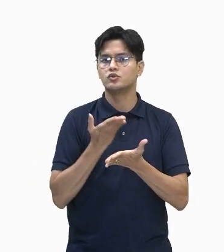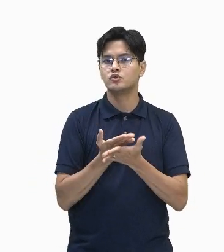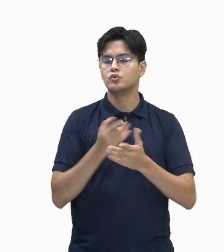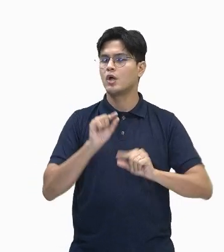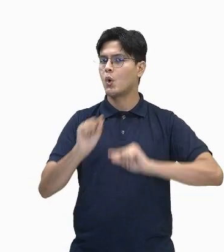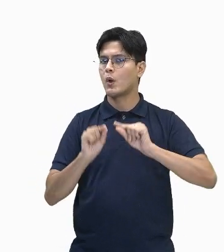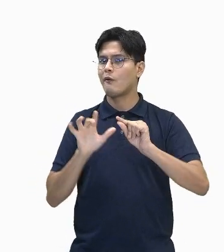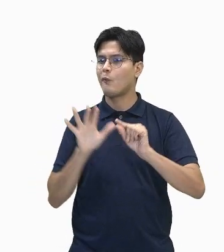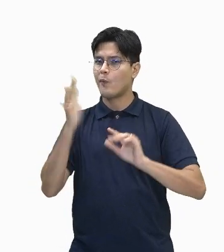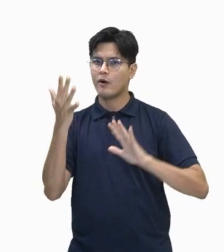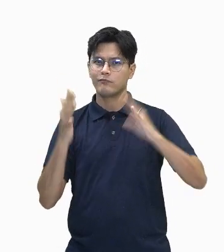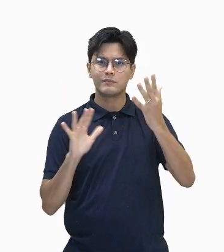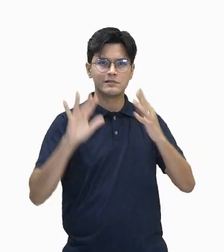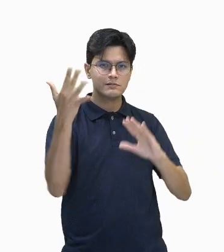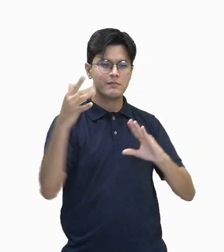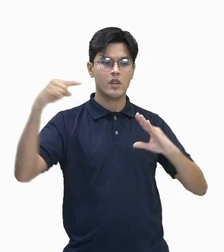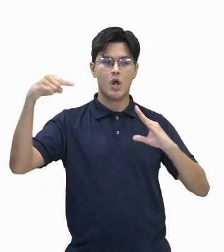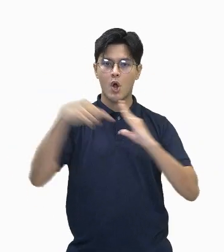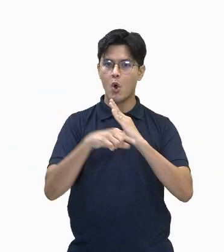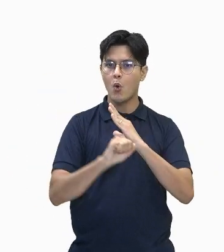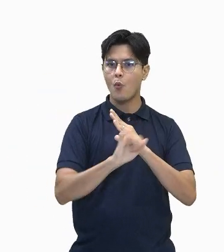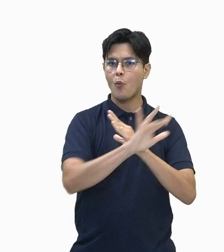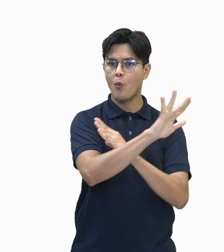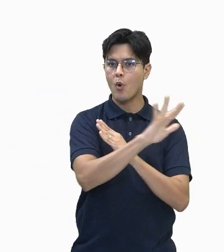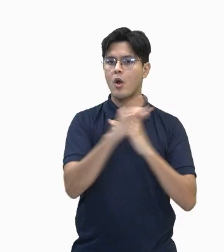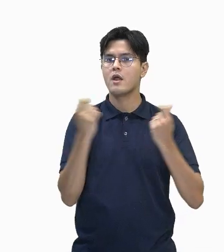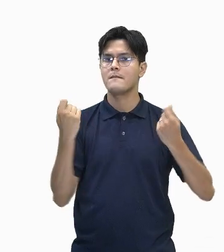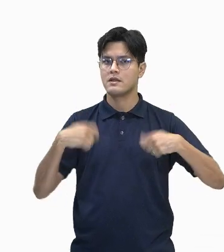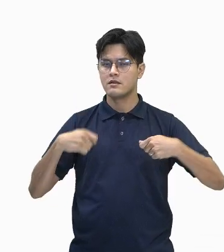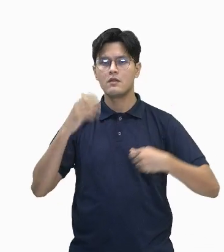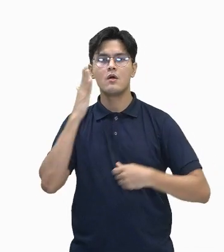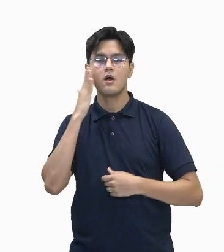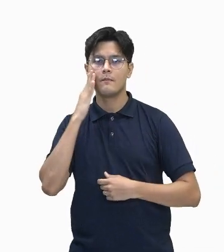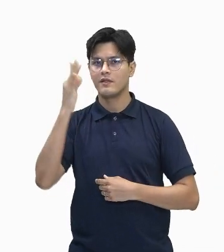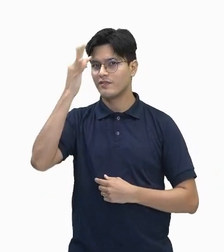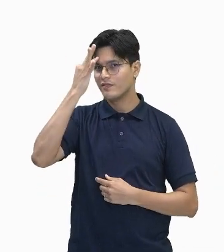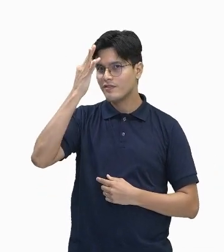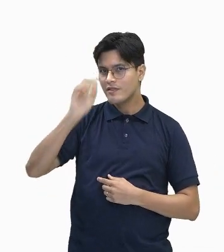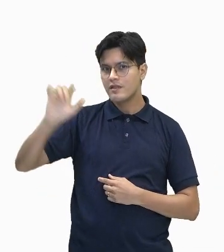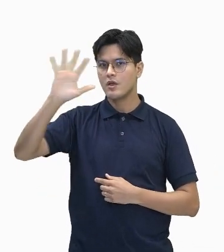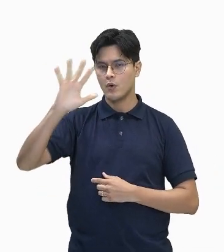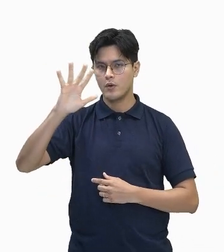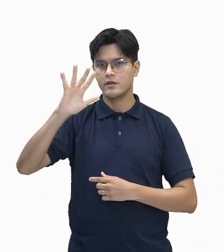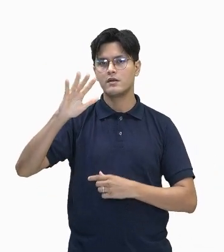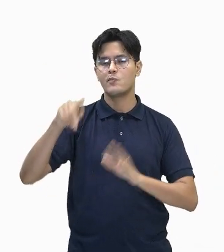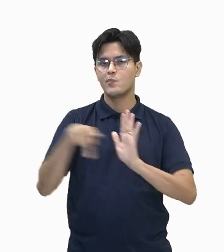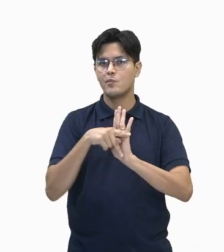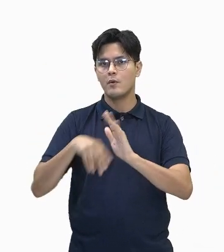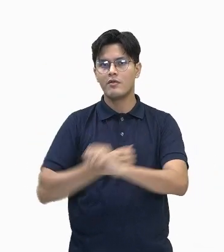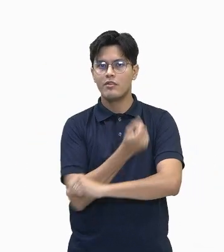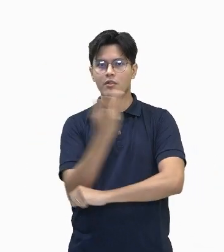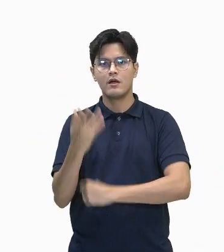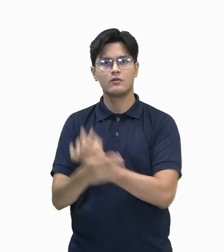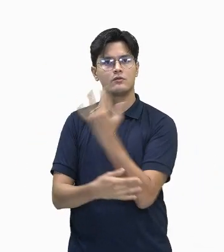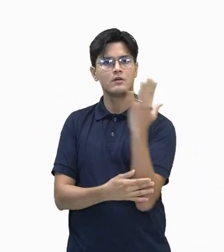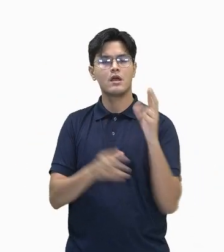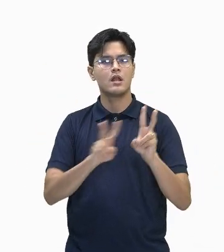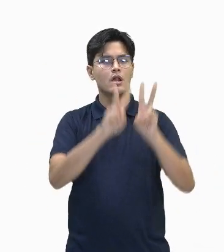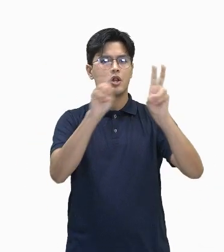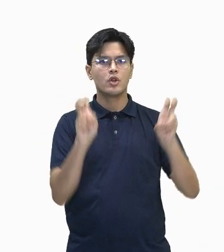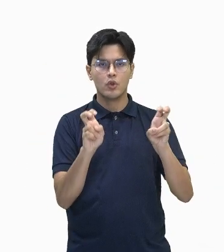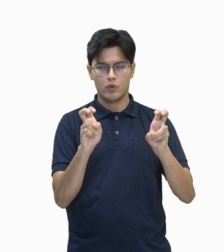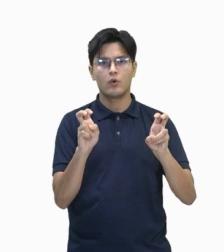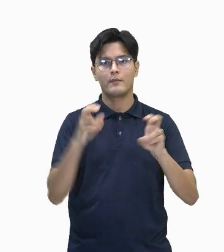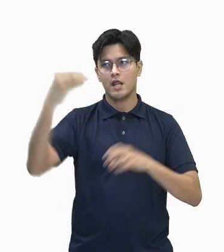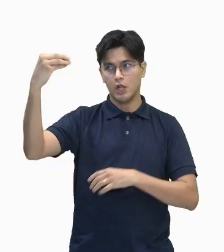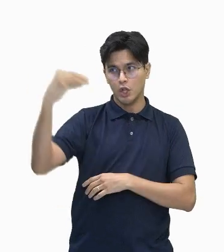exigem uma teoria sobre a natureza das ondas eletromagnéticas. Então, a parte da ótica física trata a luz como